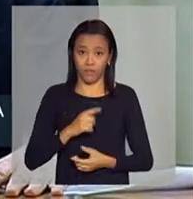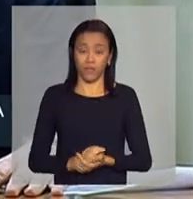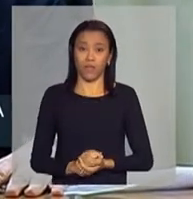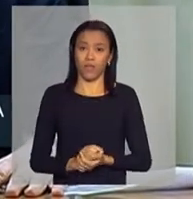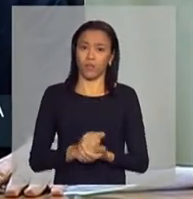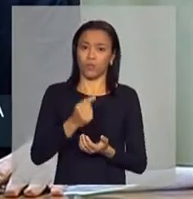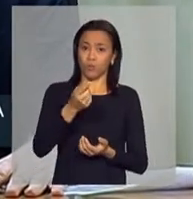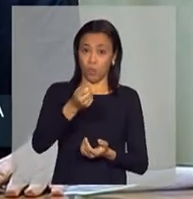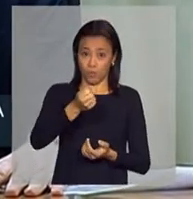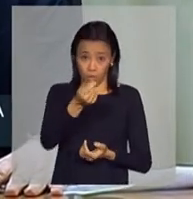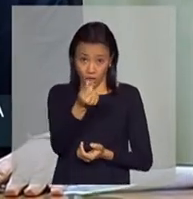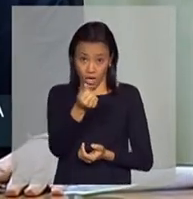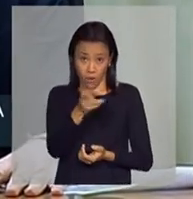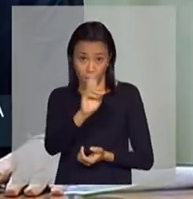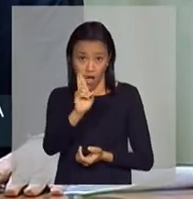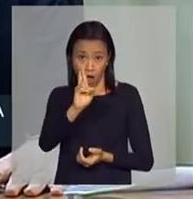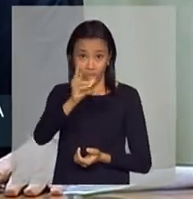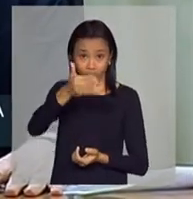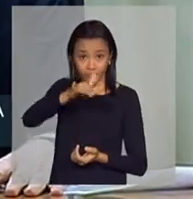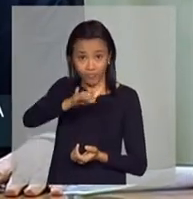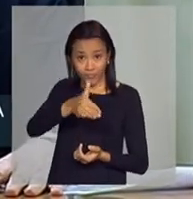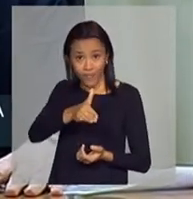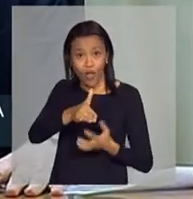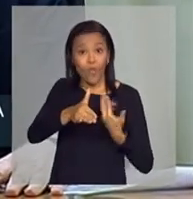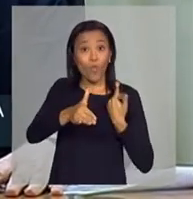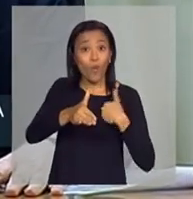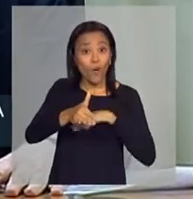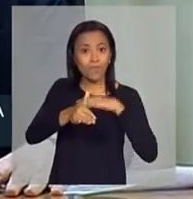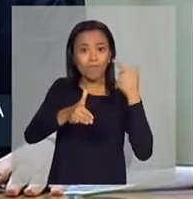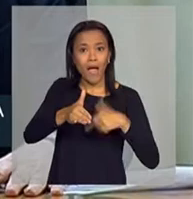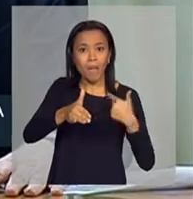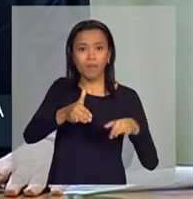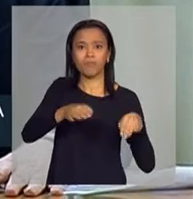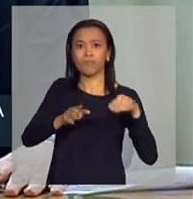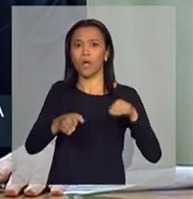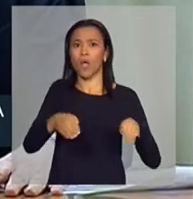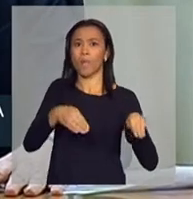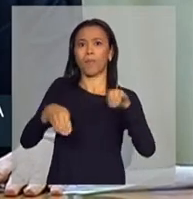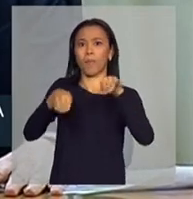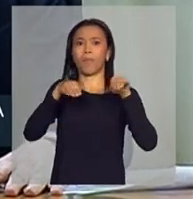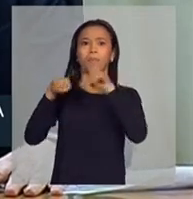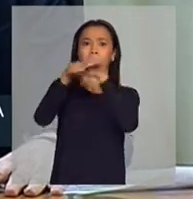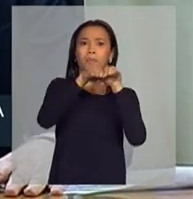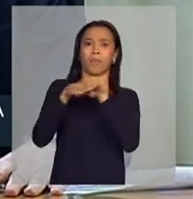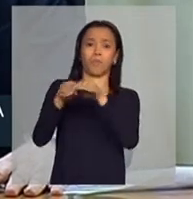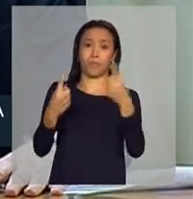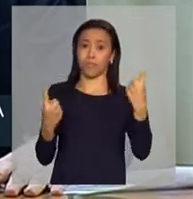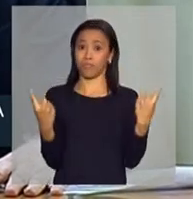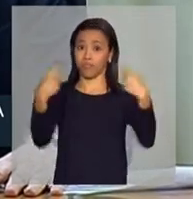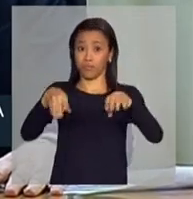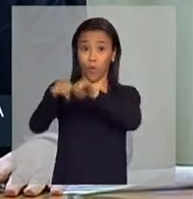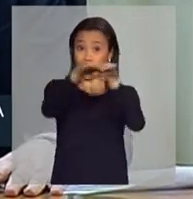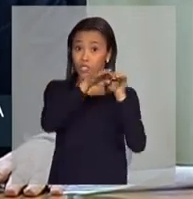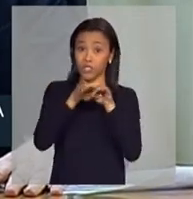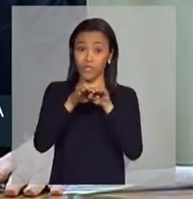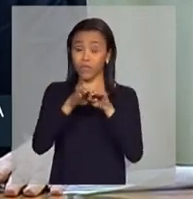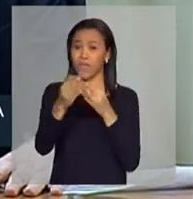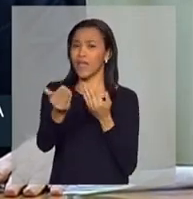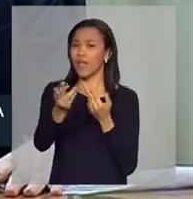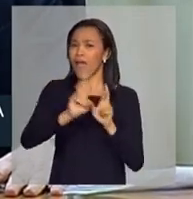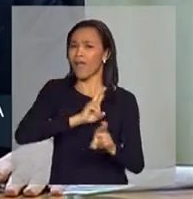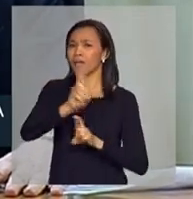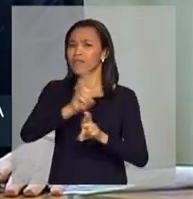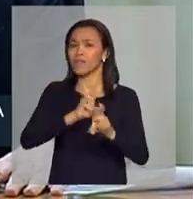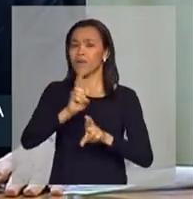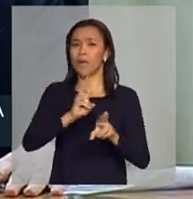do real e nós ficamos mais competitivos em termos de exportação agora quero deixar claro que não está vendo